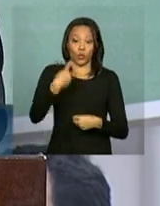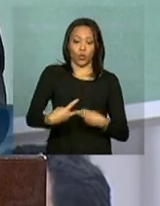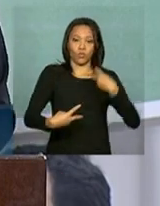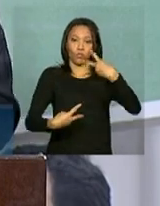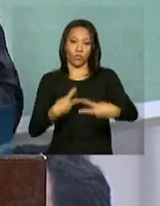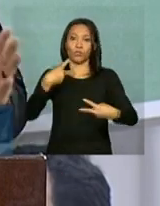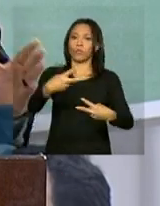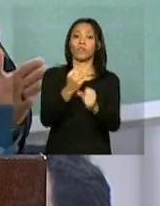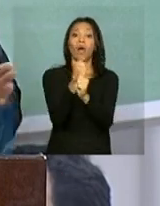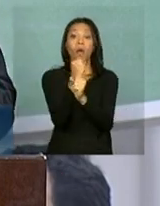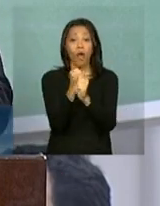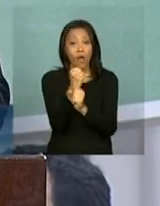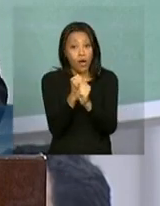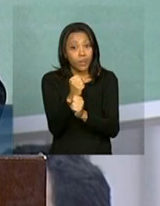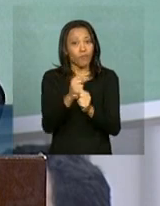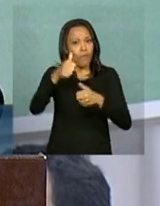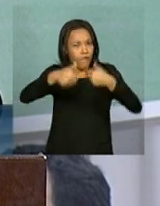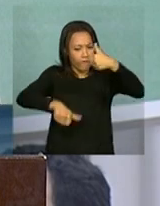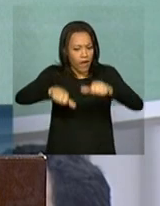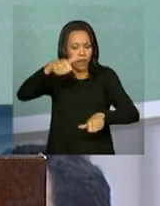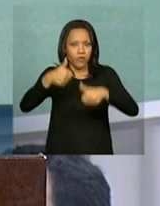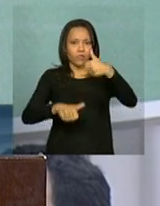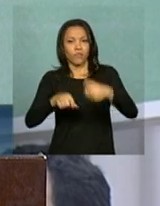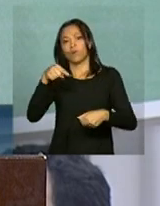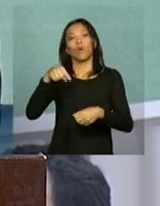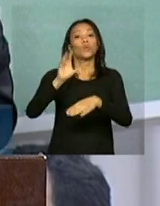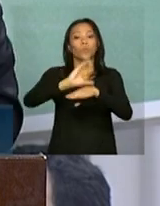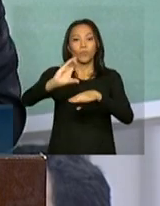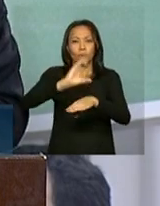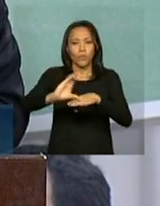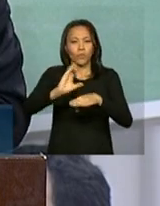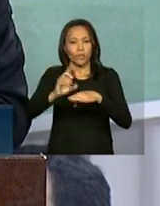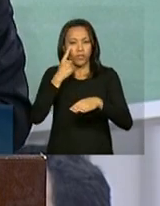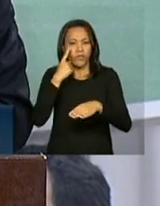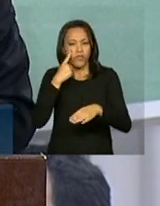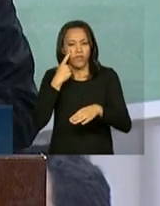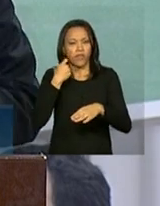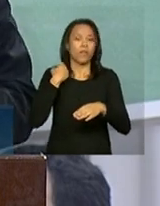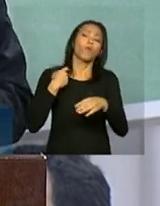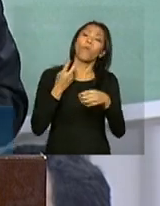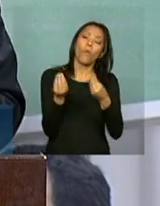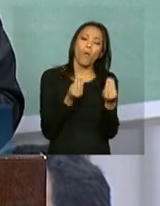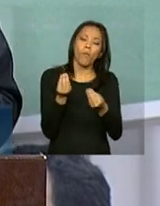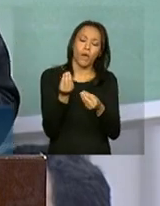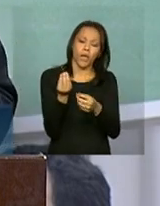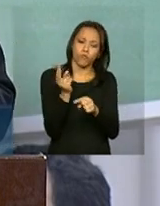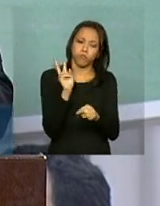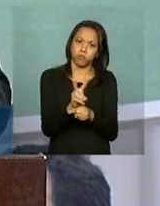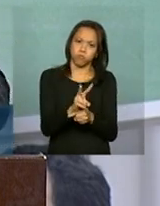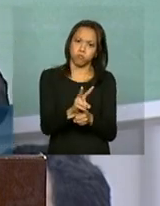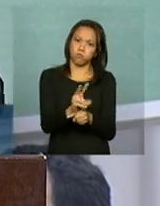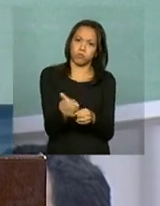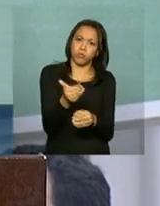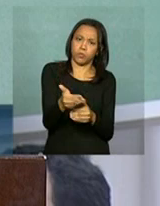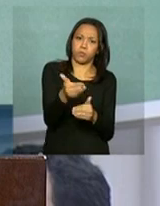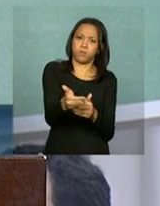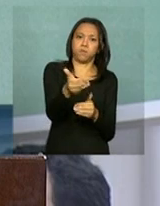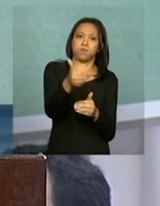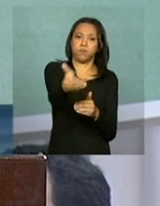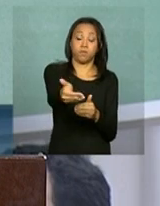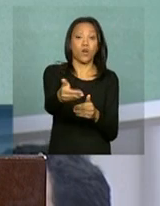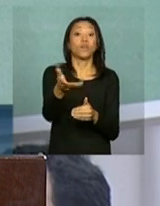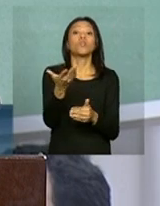2 anos no curso e vamos avaliar todo o processo de progresso dos estudantes de medicina com mais rigor e seguramente com